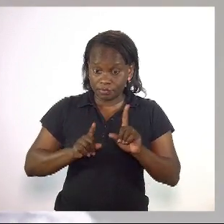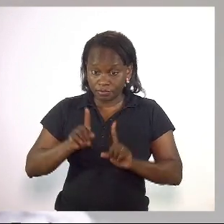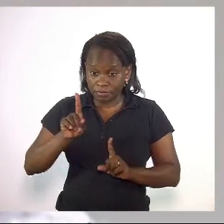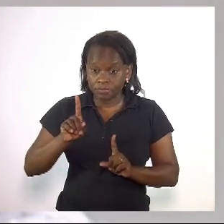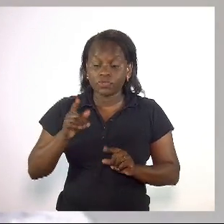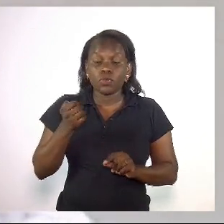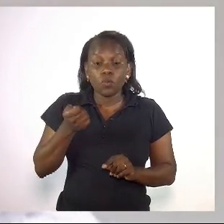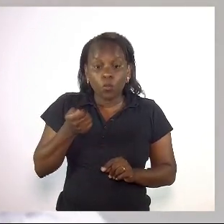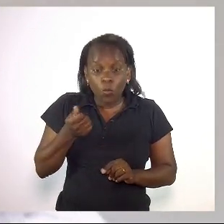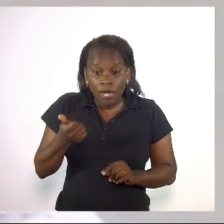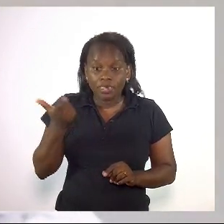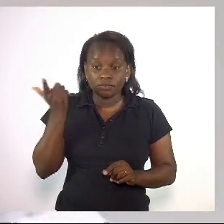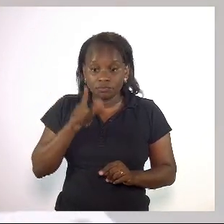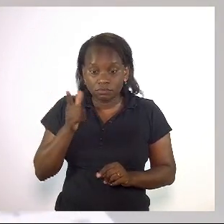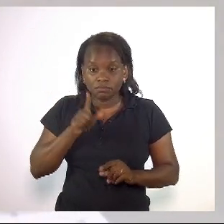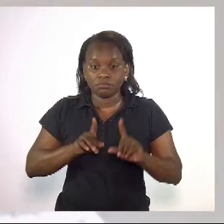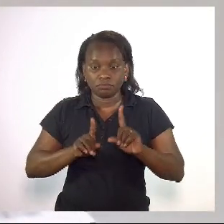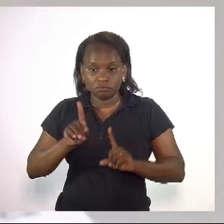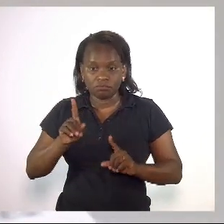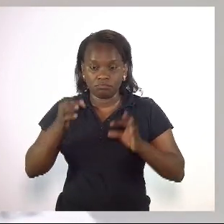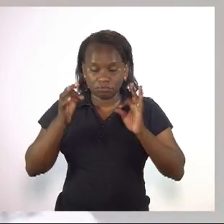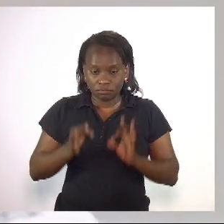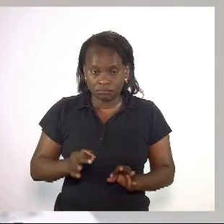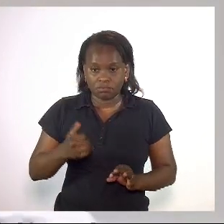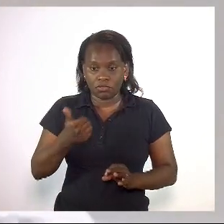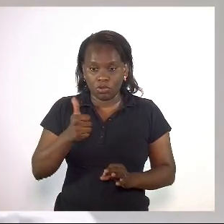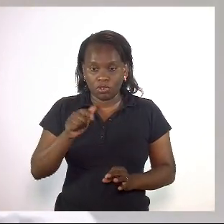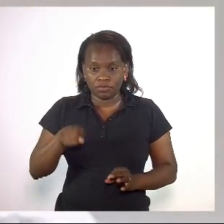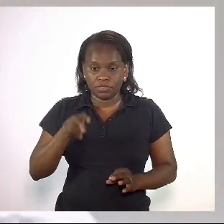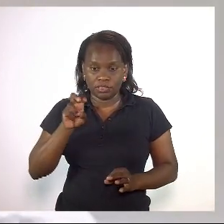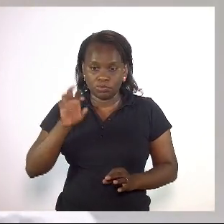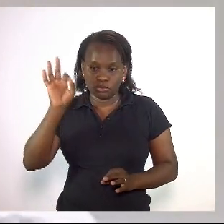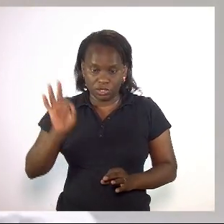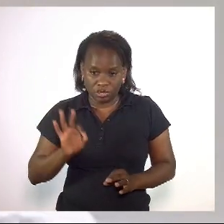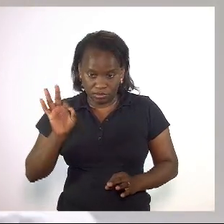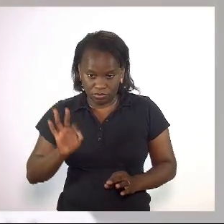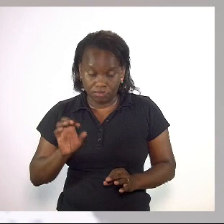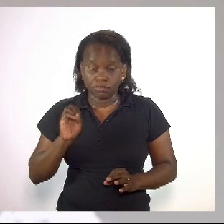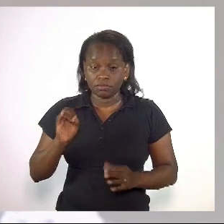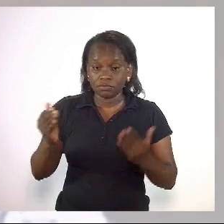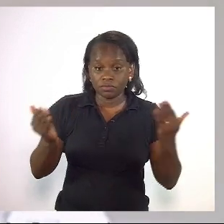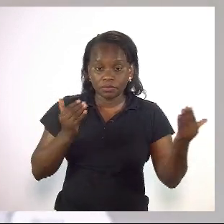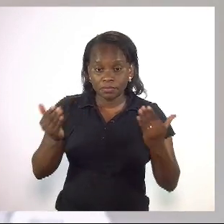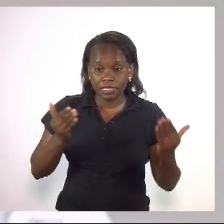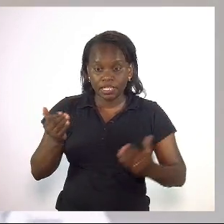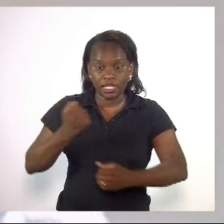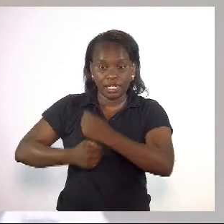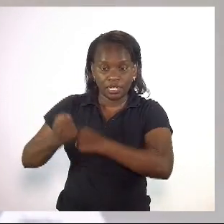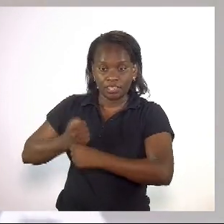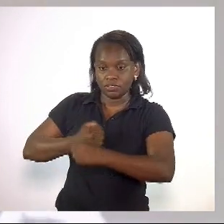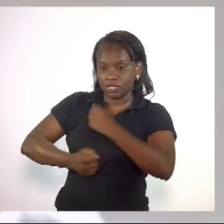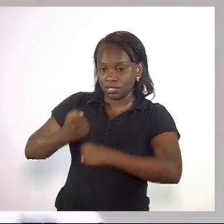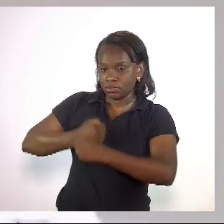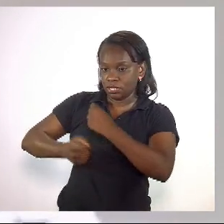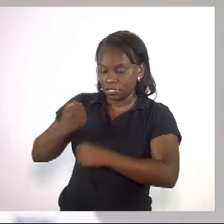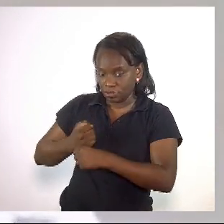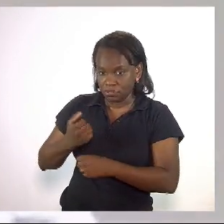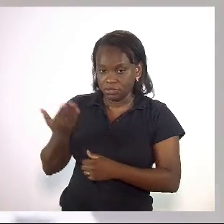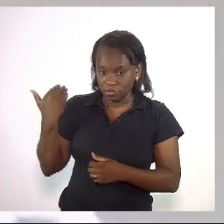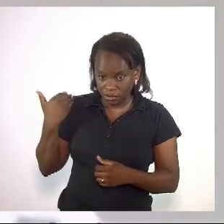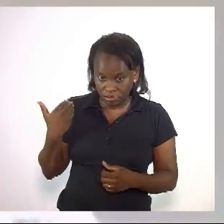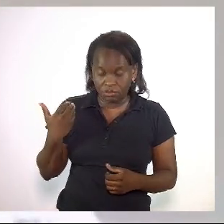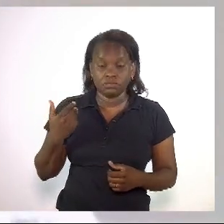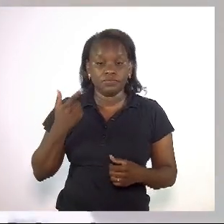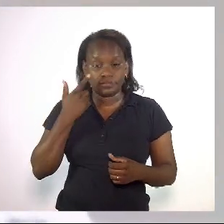quase alcançando o índice com 11,5%. Se nós compararmos isso com os anos anteriores,